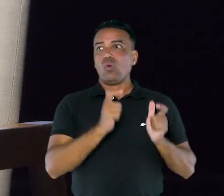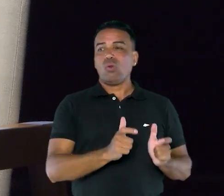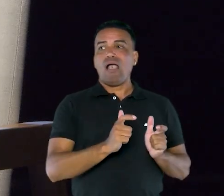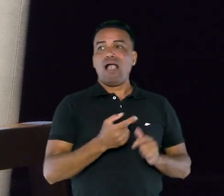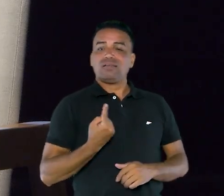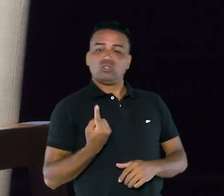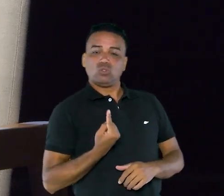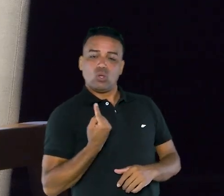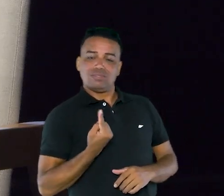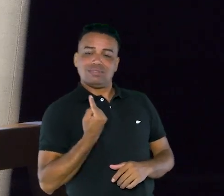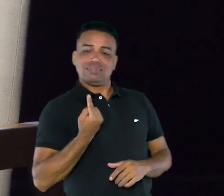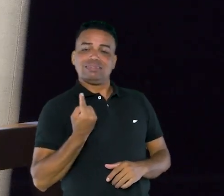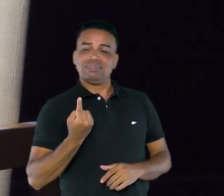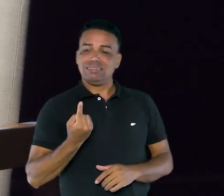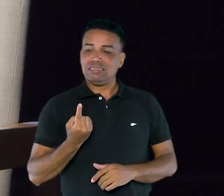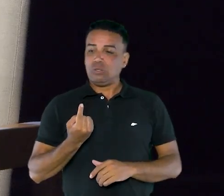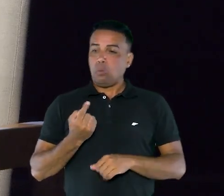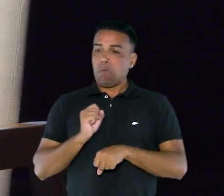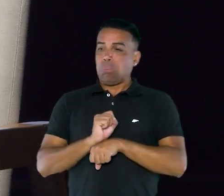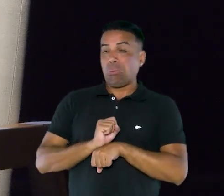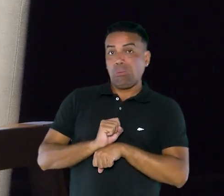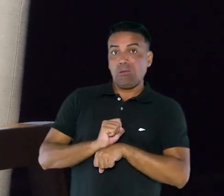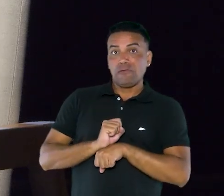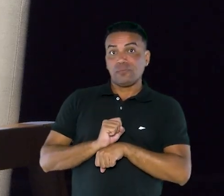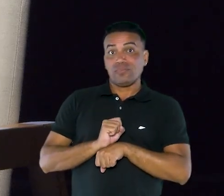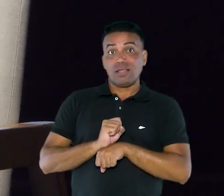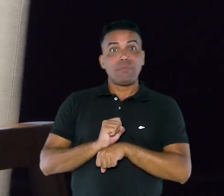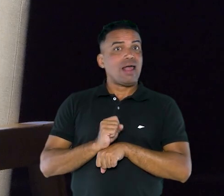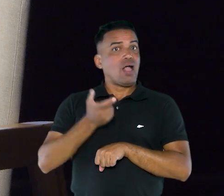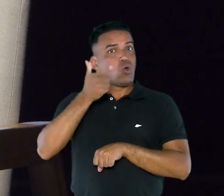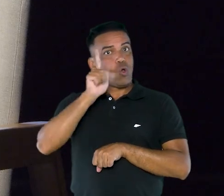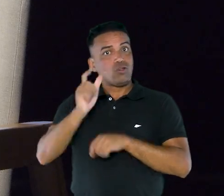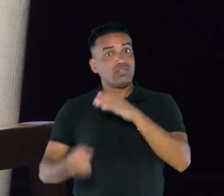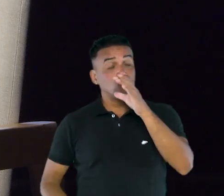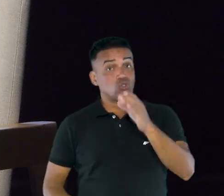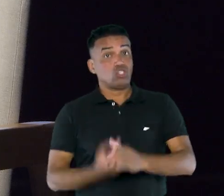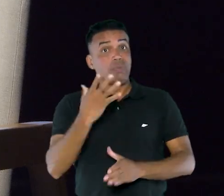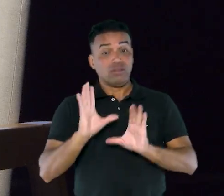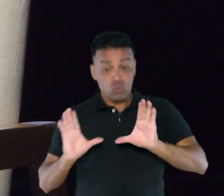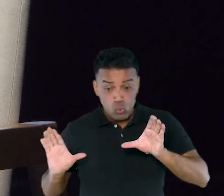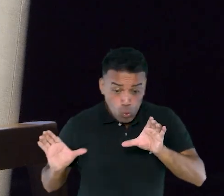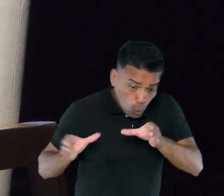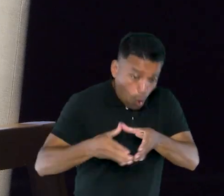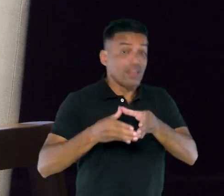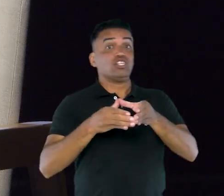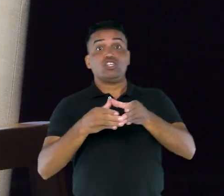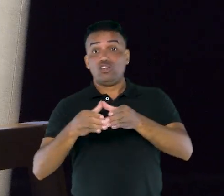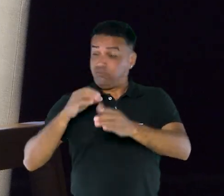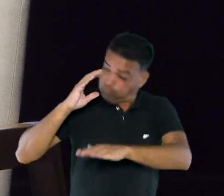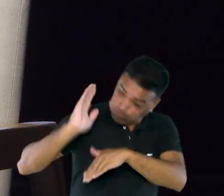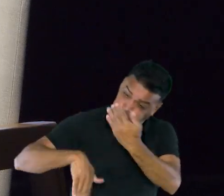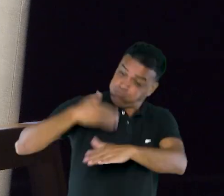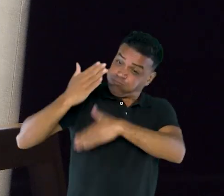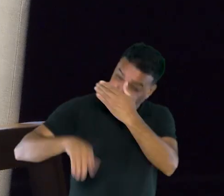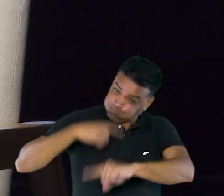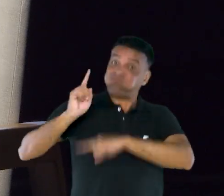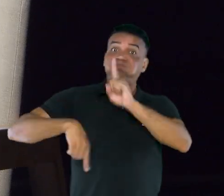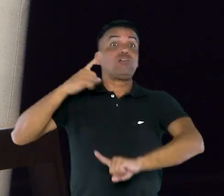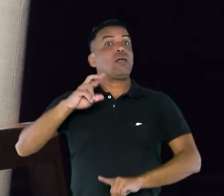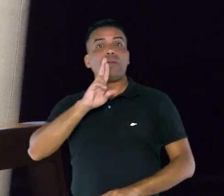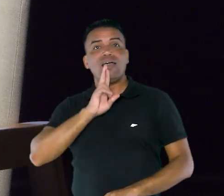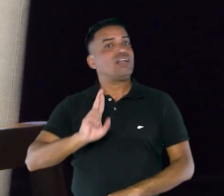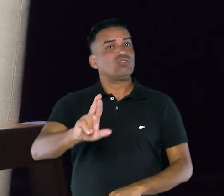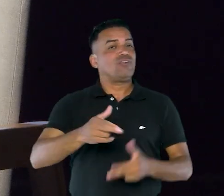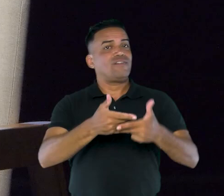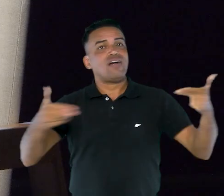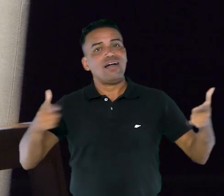lugar individualizado, atomizado, e caminha para uma construção coletiva que dá conta